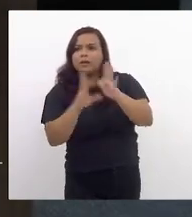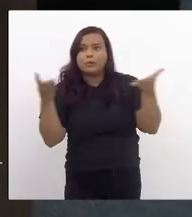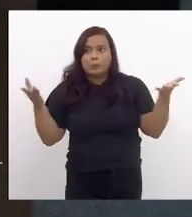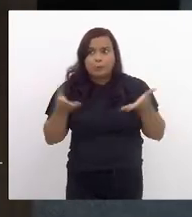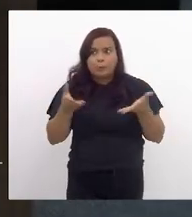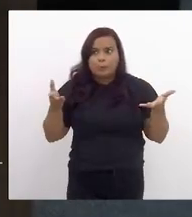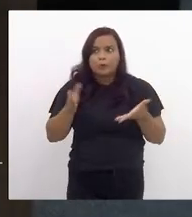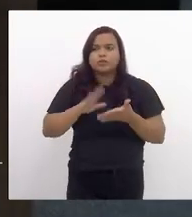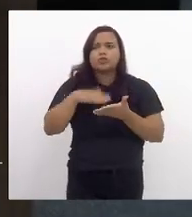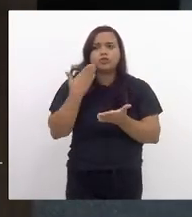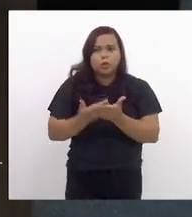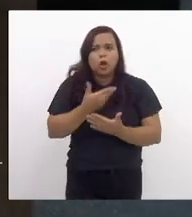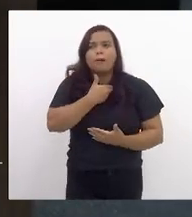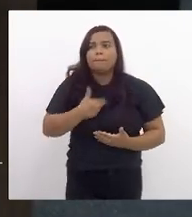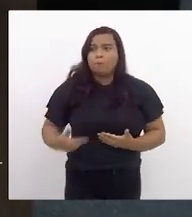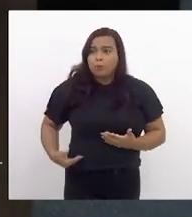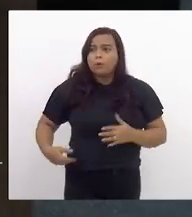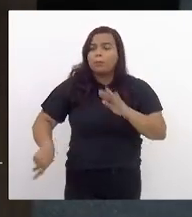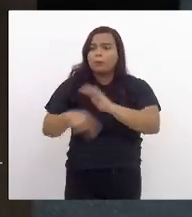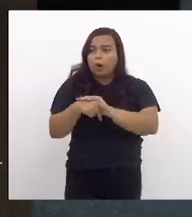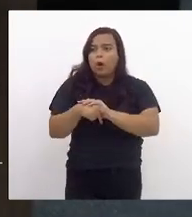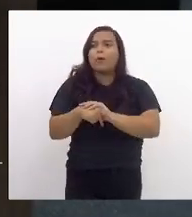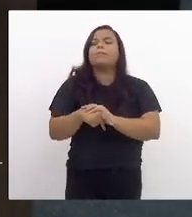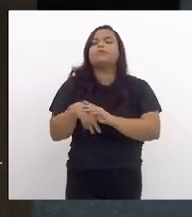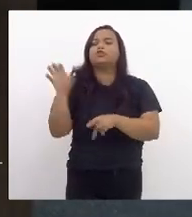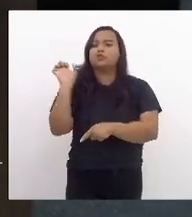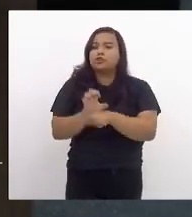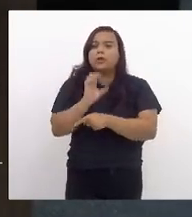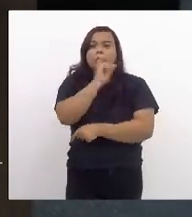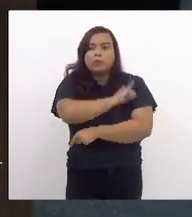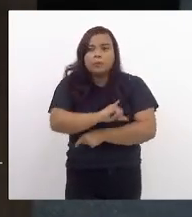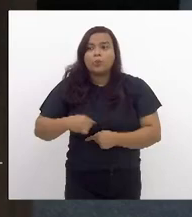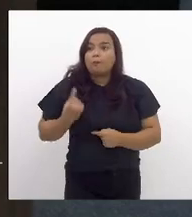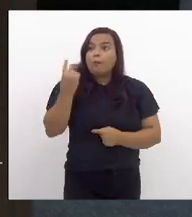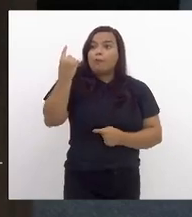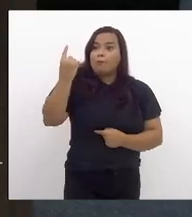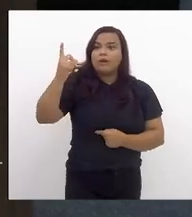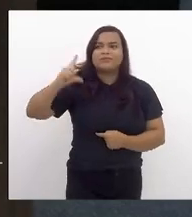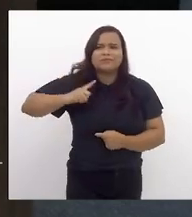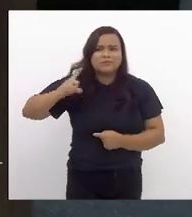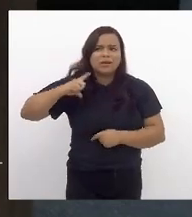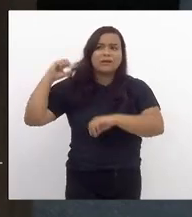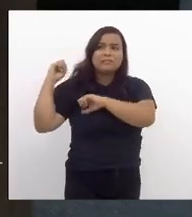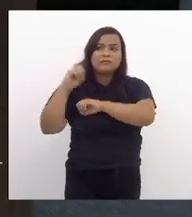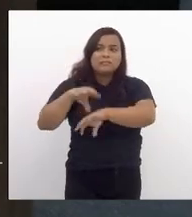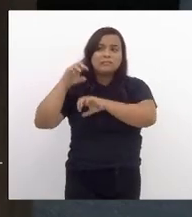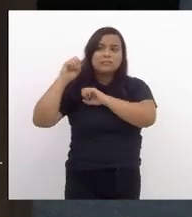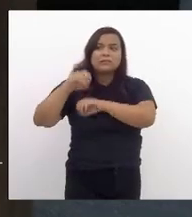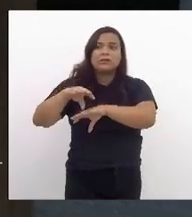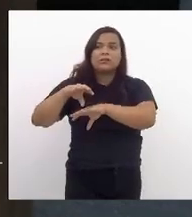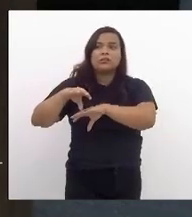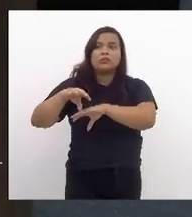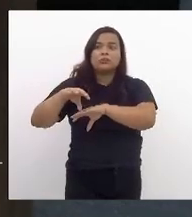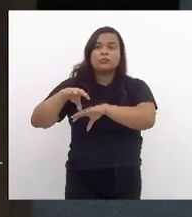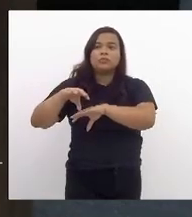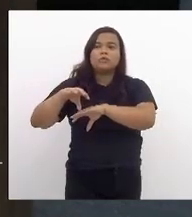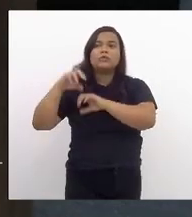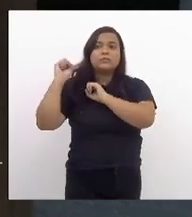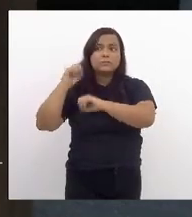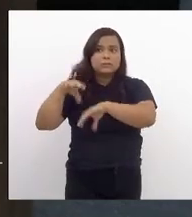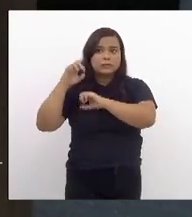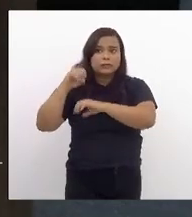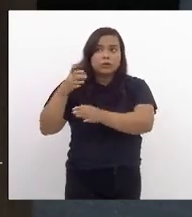recebe escola pública do Estado do Rio de Janeiro, que tem o ensino, os